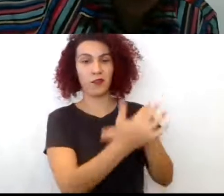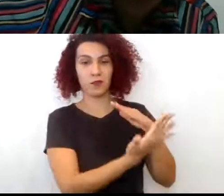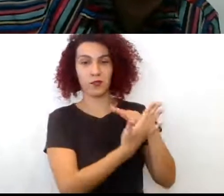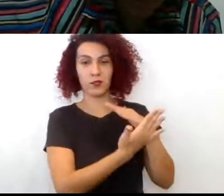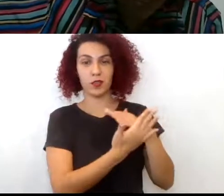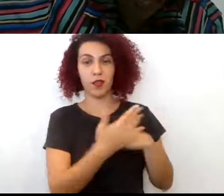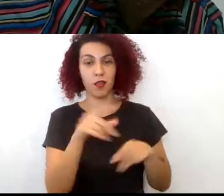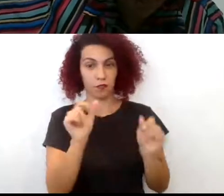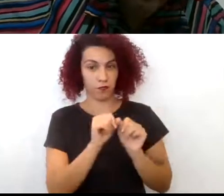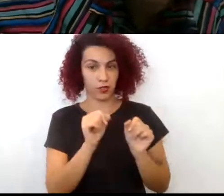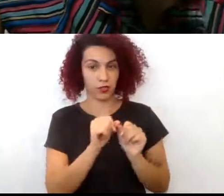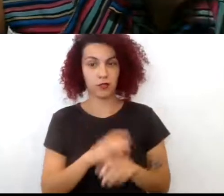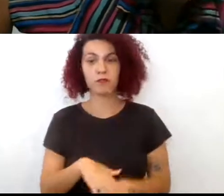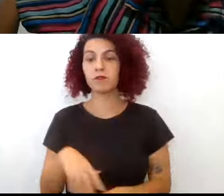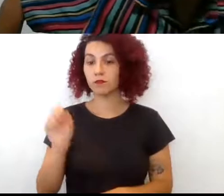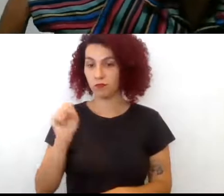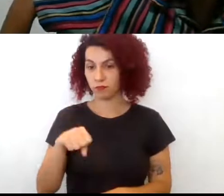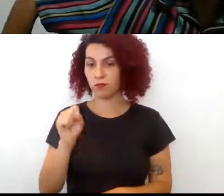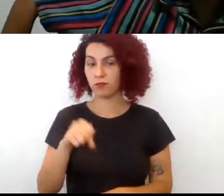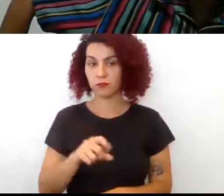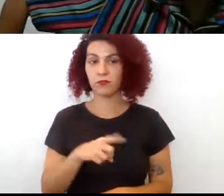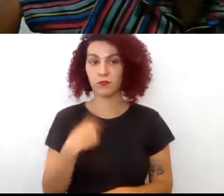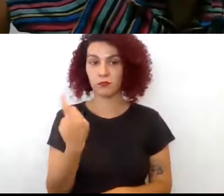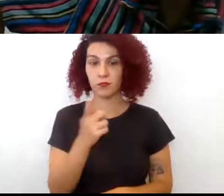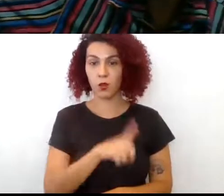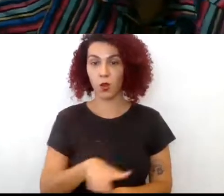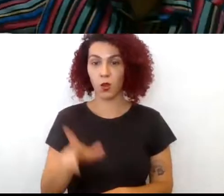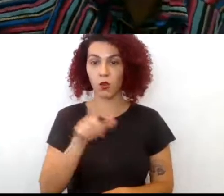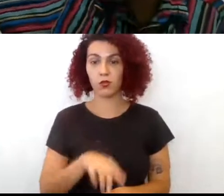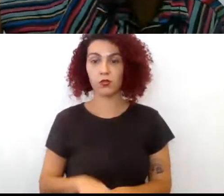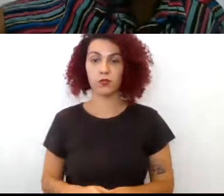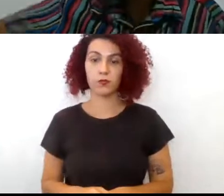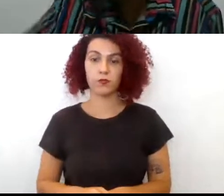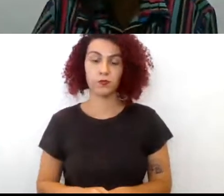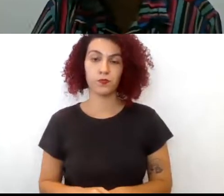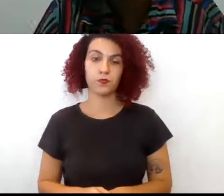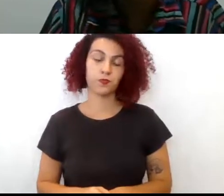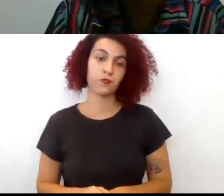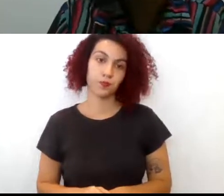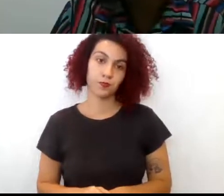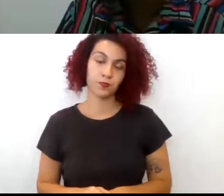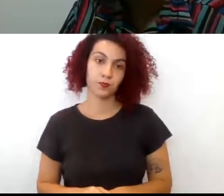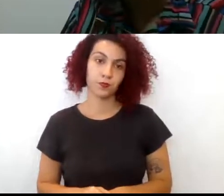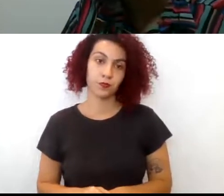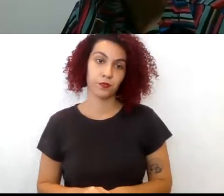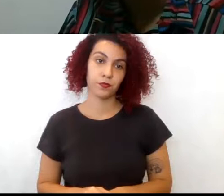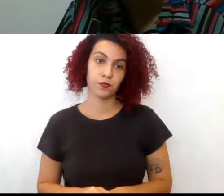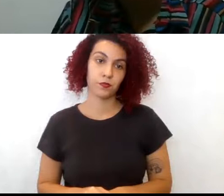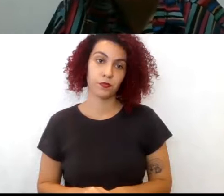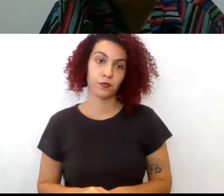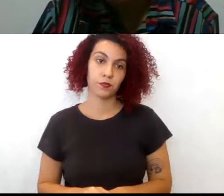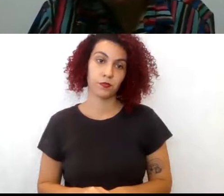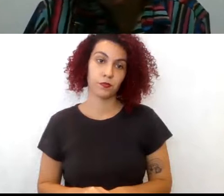fazer dela pelo pela animosidade vamos claro eu já bem todo mundo uma